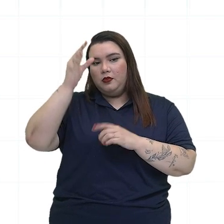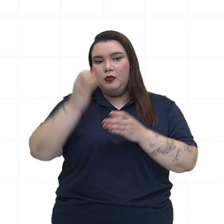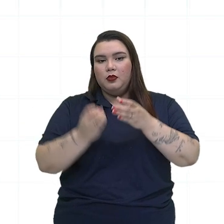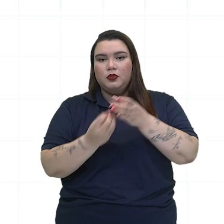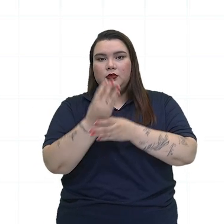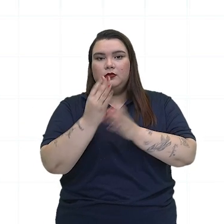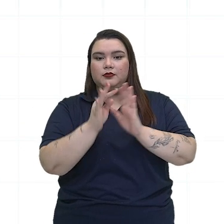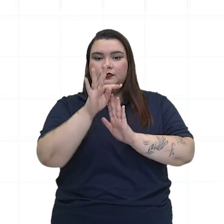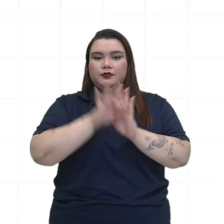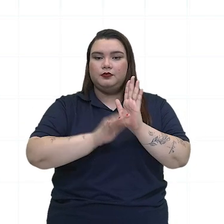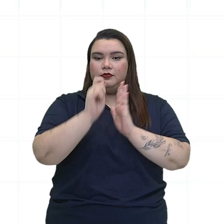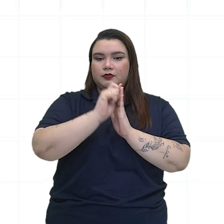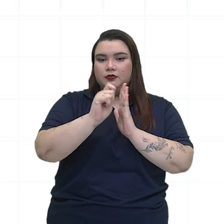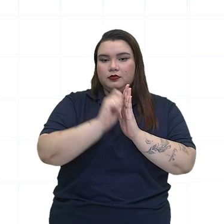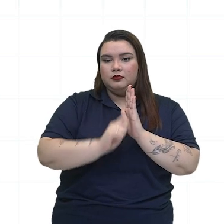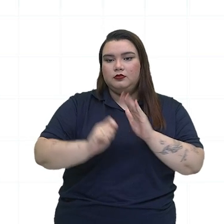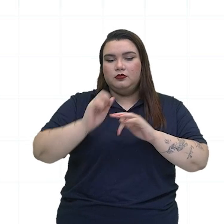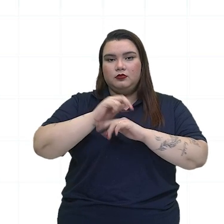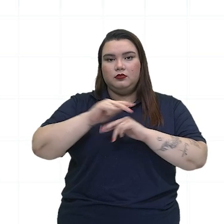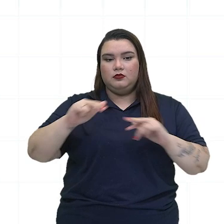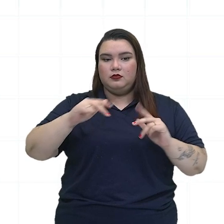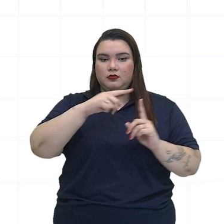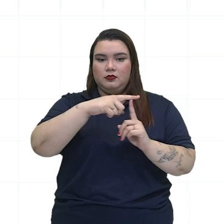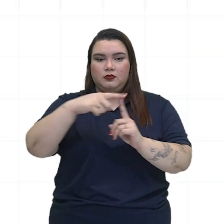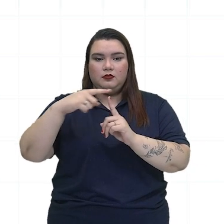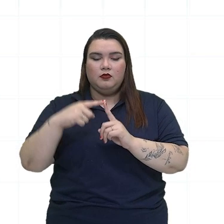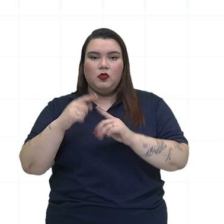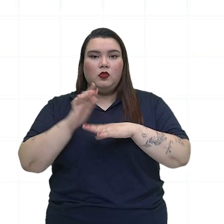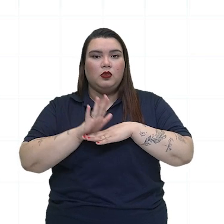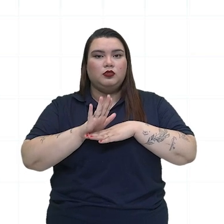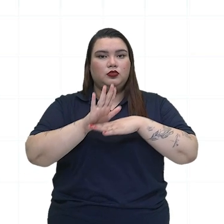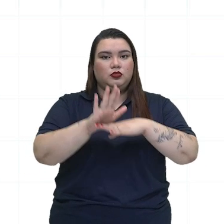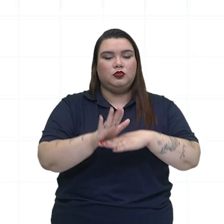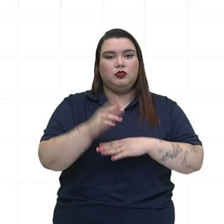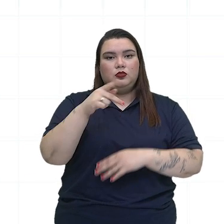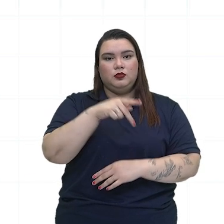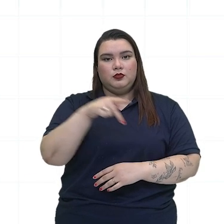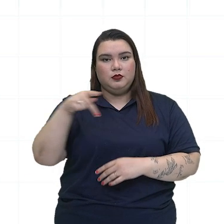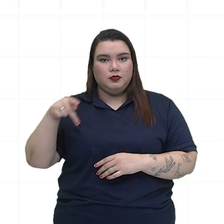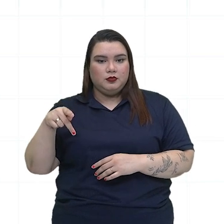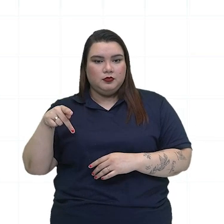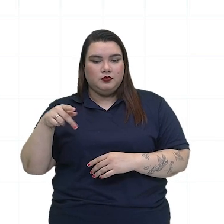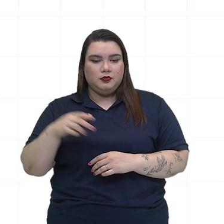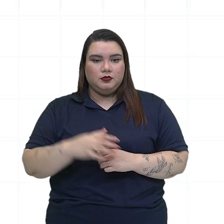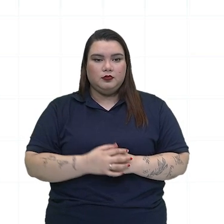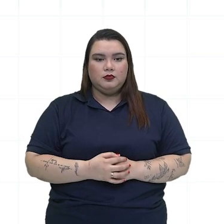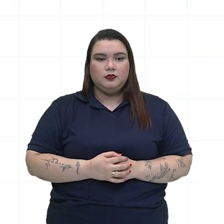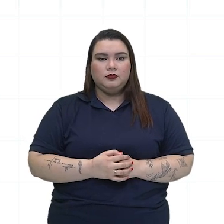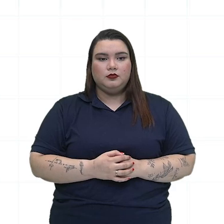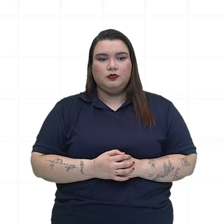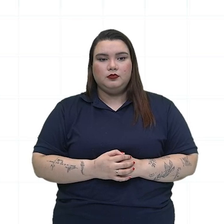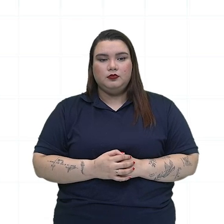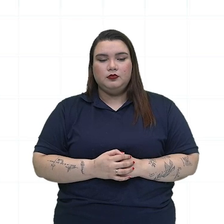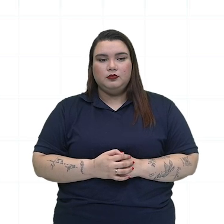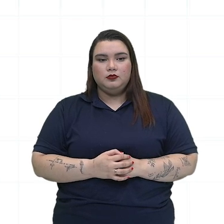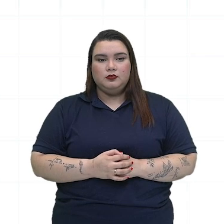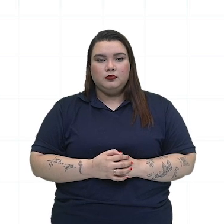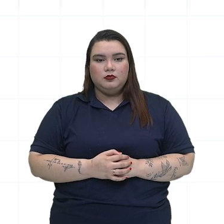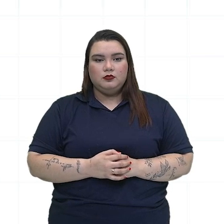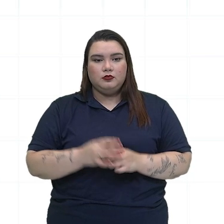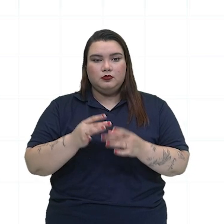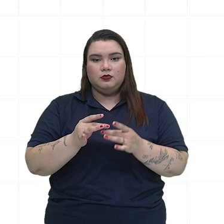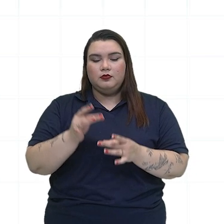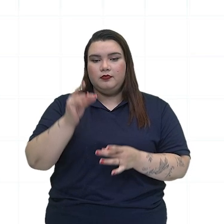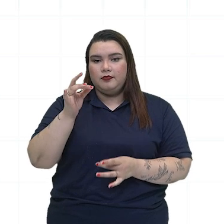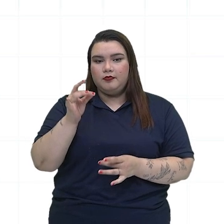conhecimento, produção de textos escritos em formatos diversos com a mediação do professor.